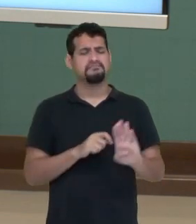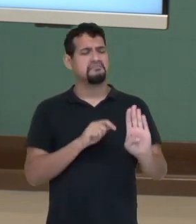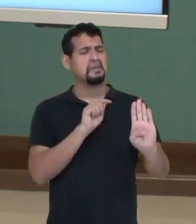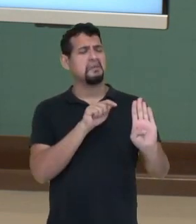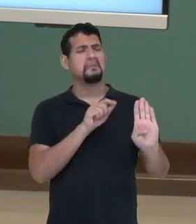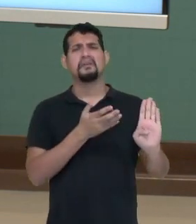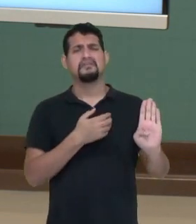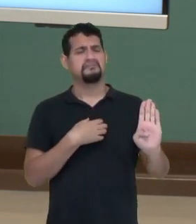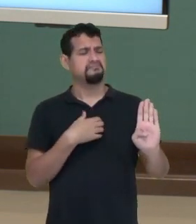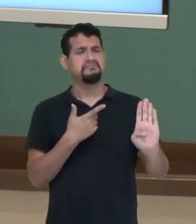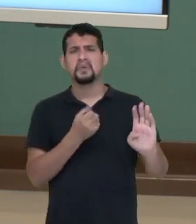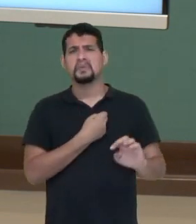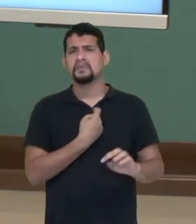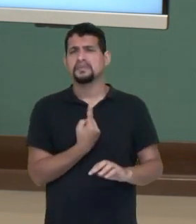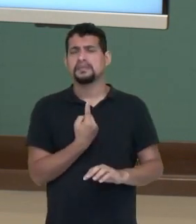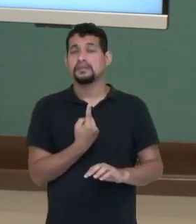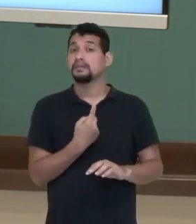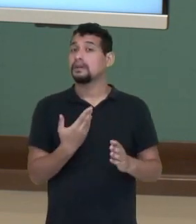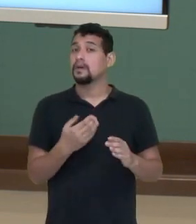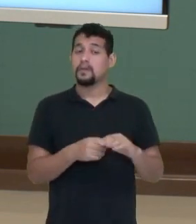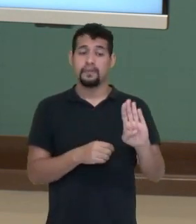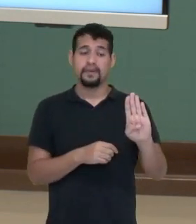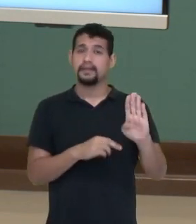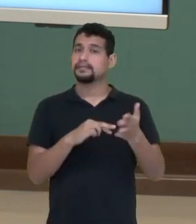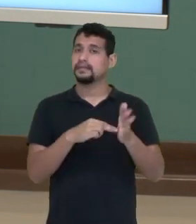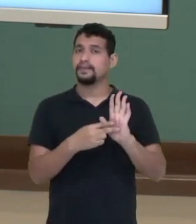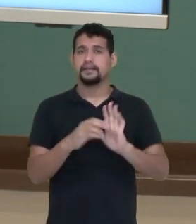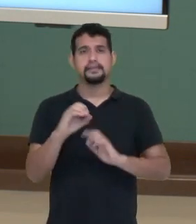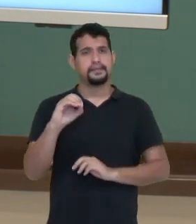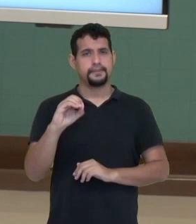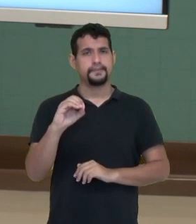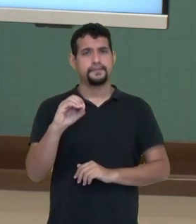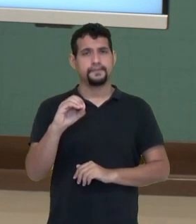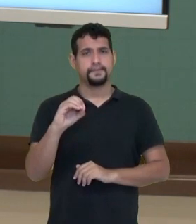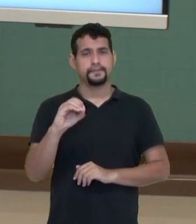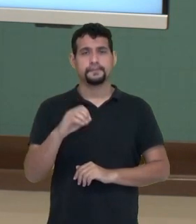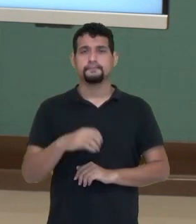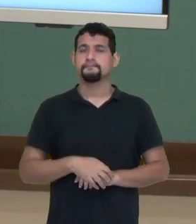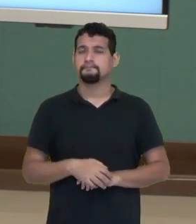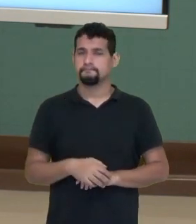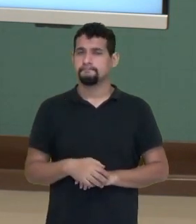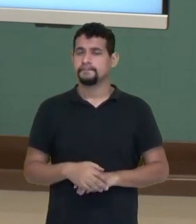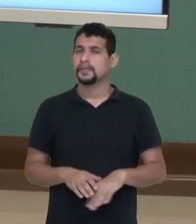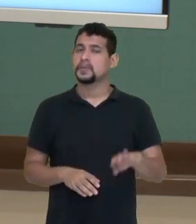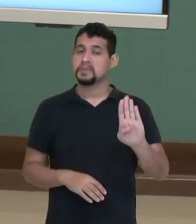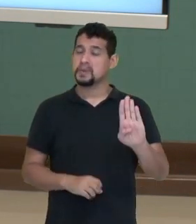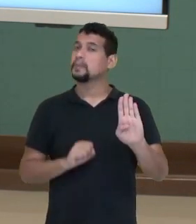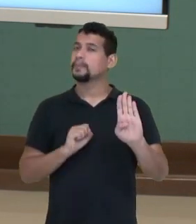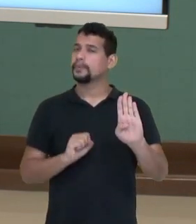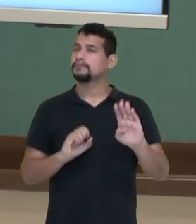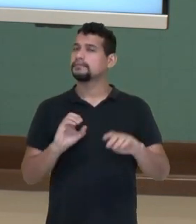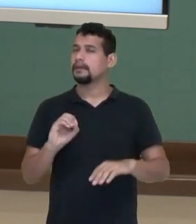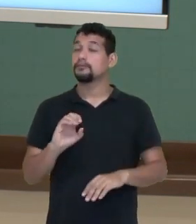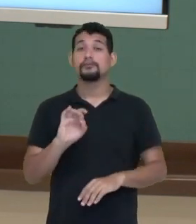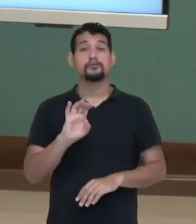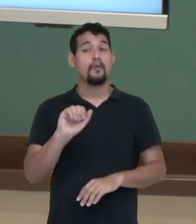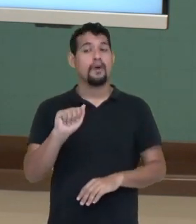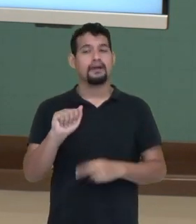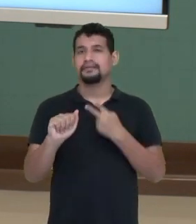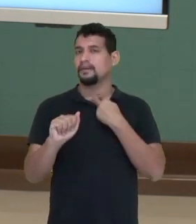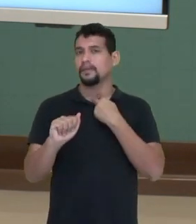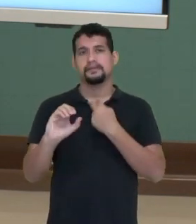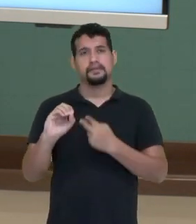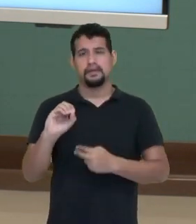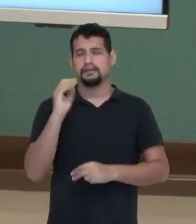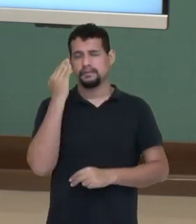não tenho o número sozinho, então significa que nesse caso o B vale 0. E sim, o B pode ser 0, é só o A que não pode,